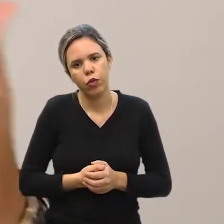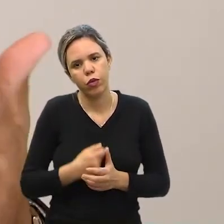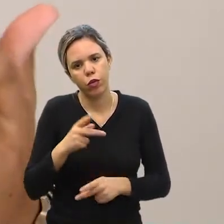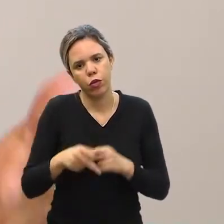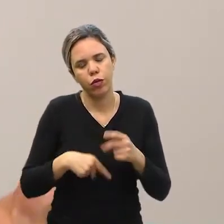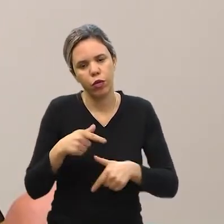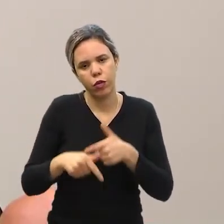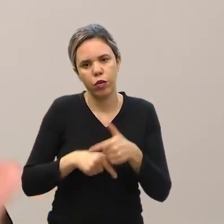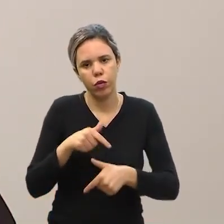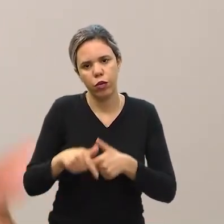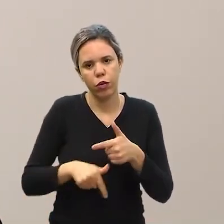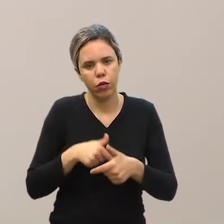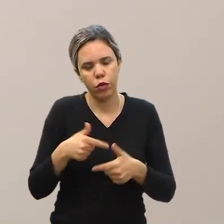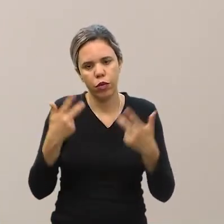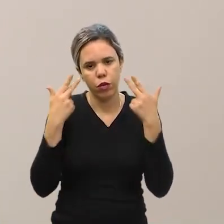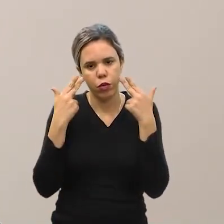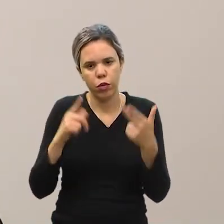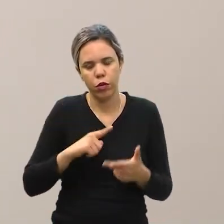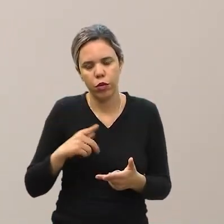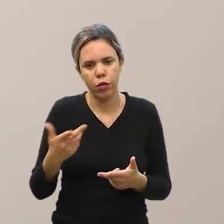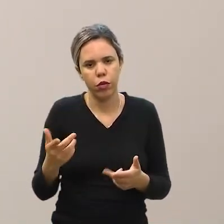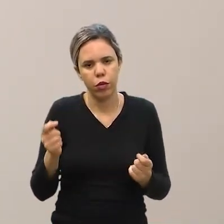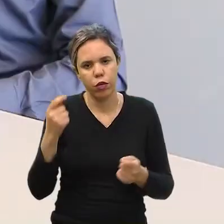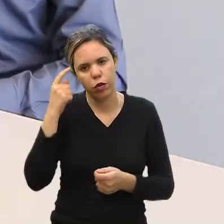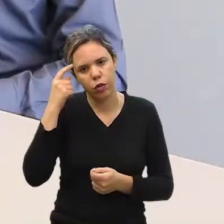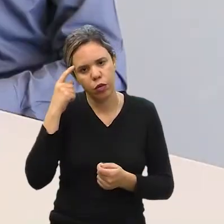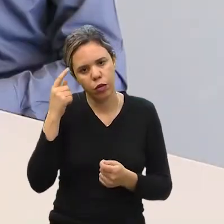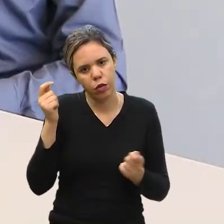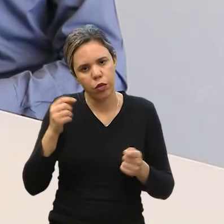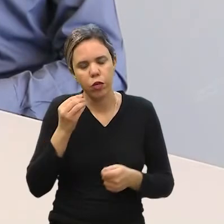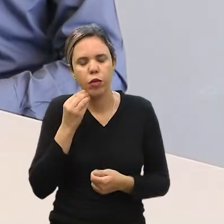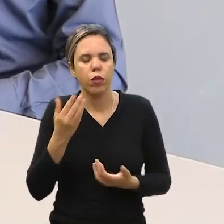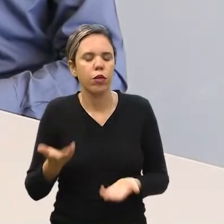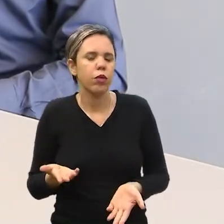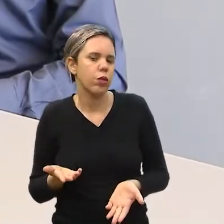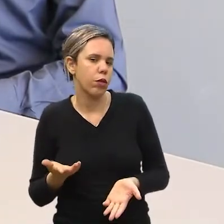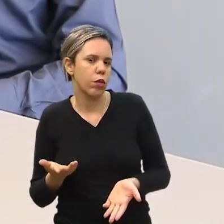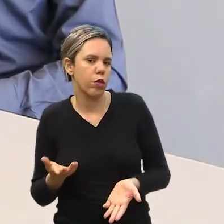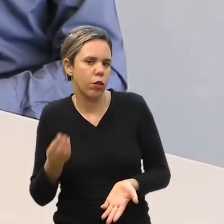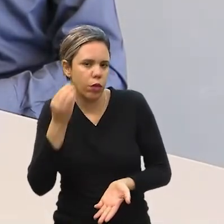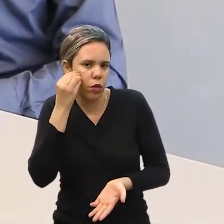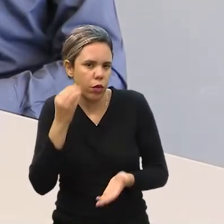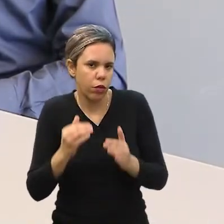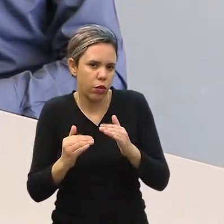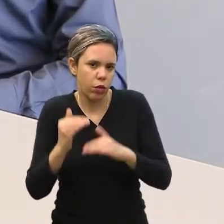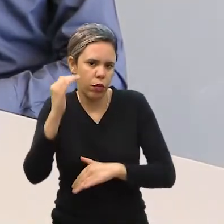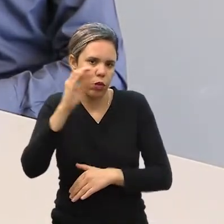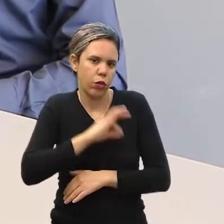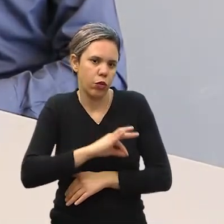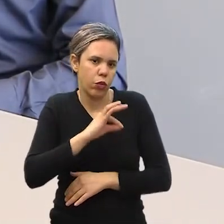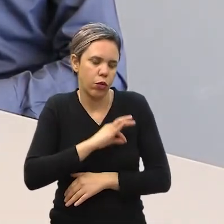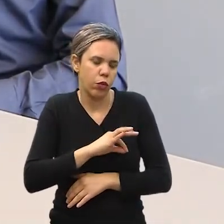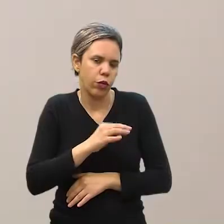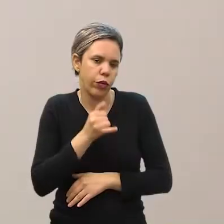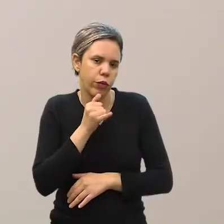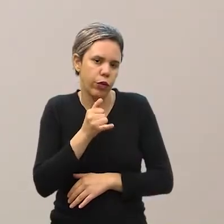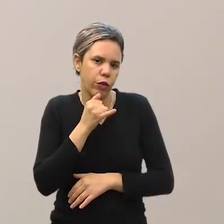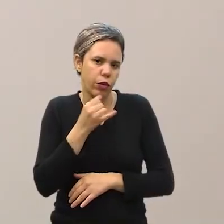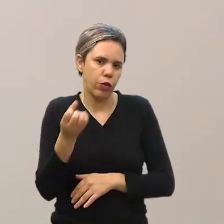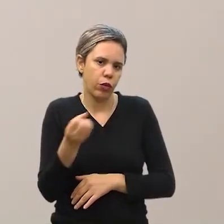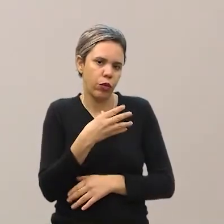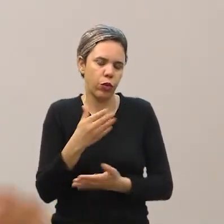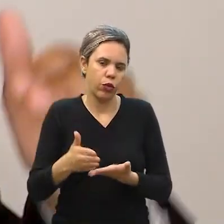pessoa além do trabalho normal que ela tem, ela pode pensar em algumas possibilidades para tentar aumentar a renda de forma que essa